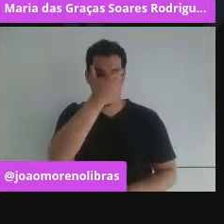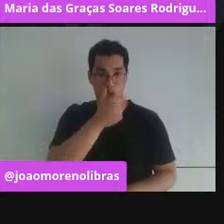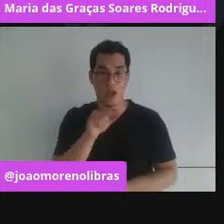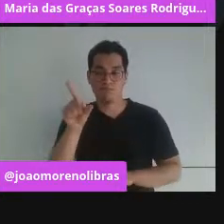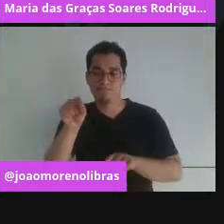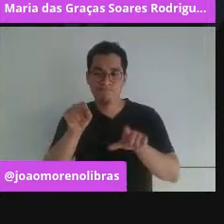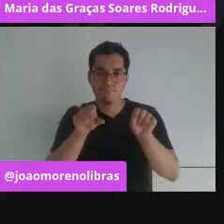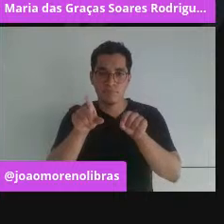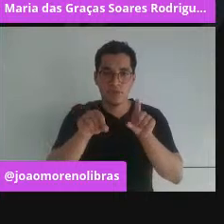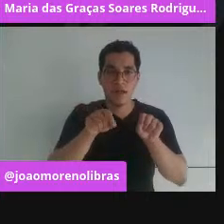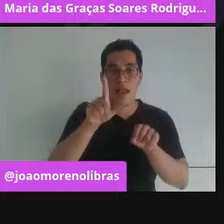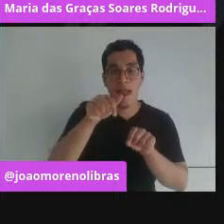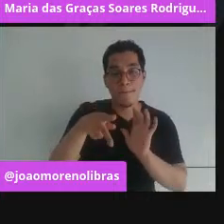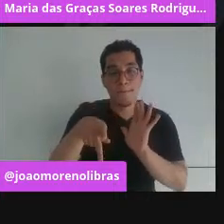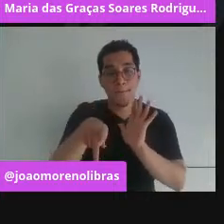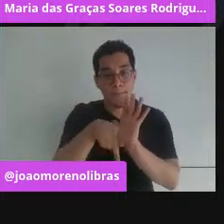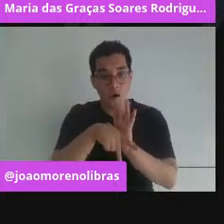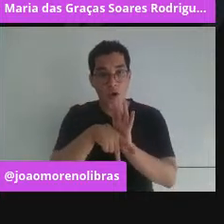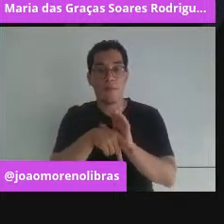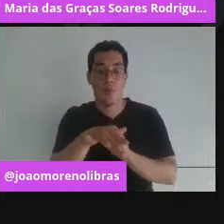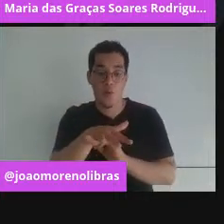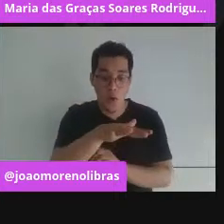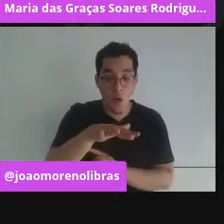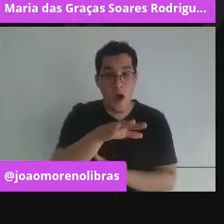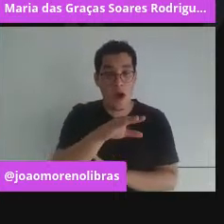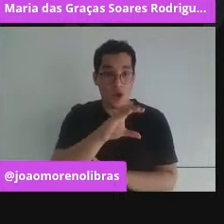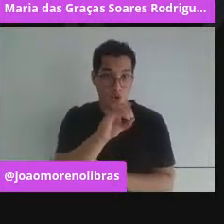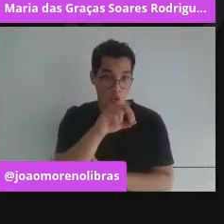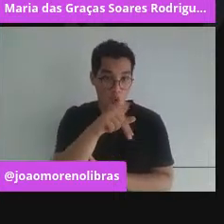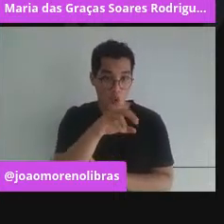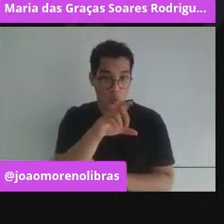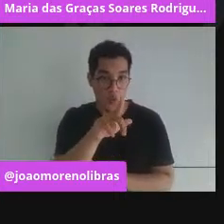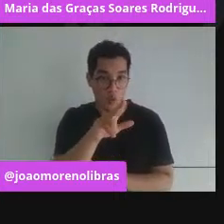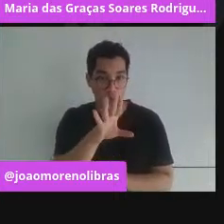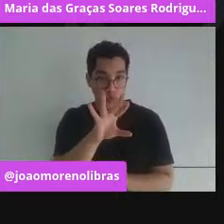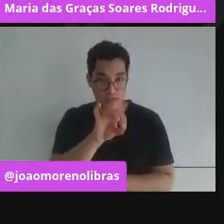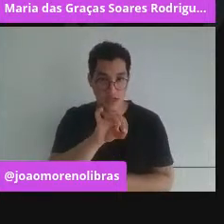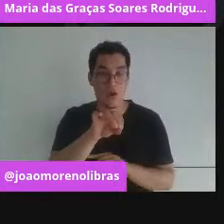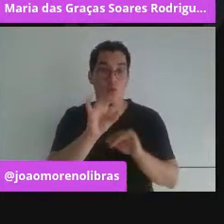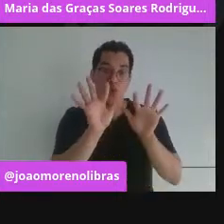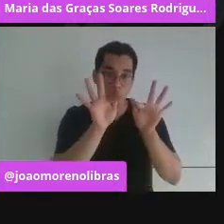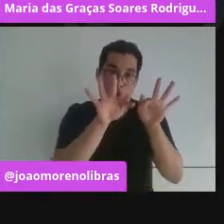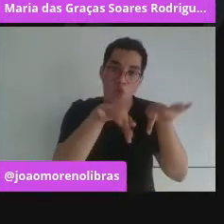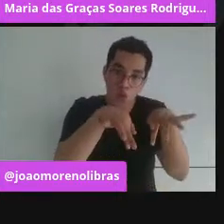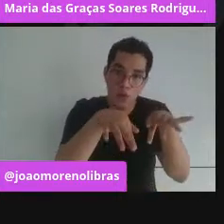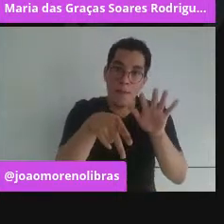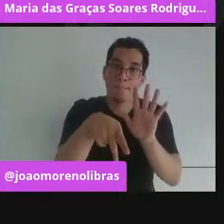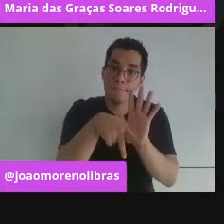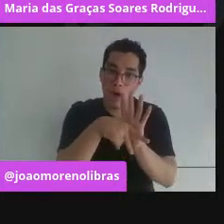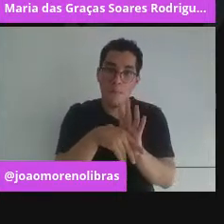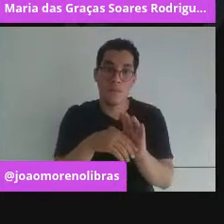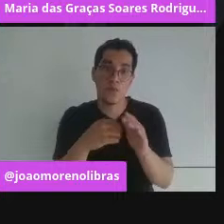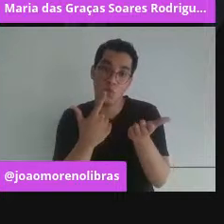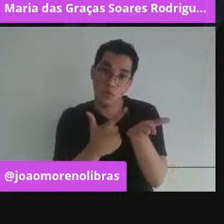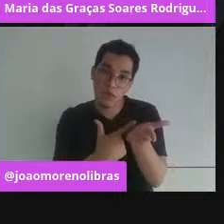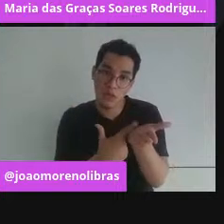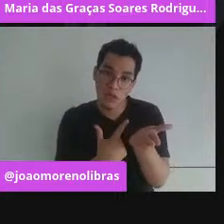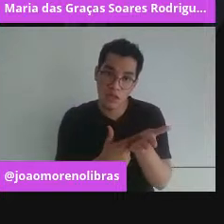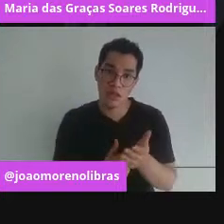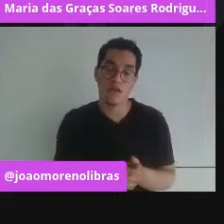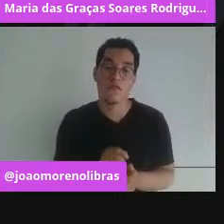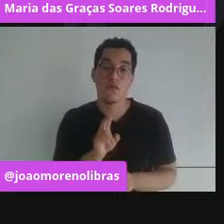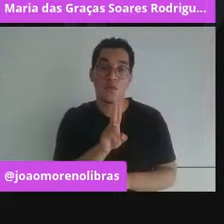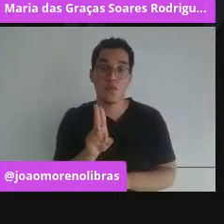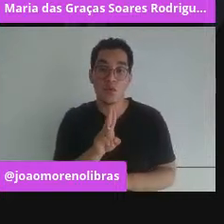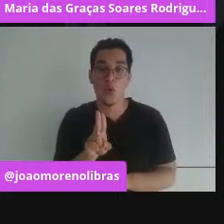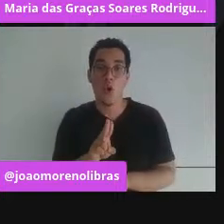conclusão dos capítulos, né, que integram o e-book. Em tempo, e que o e-book é intitulado Em Tempos de Pandemia, Contribuições do